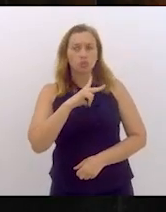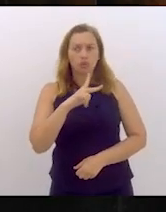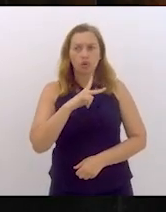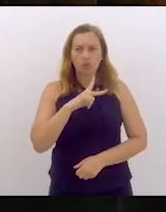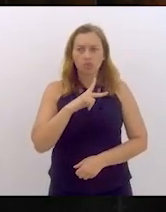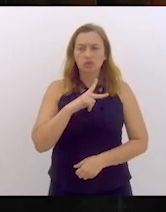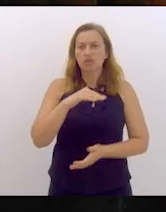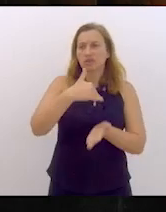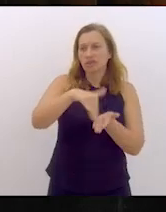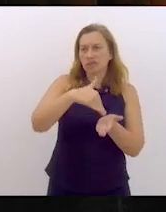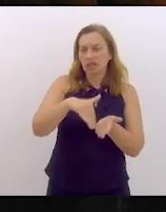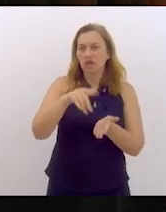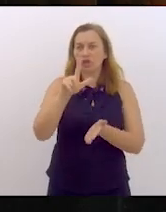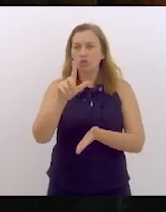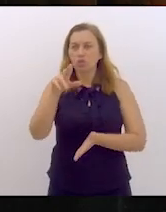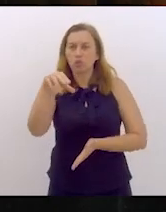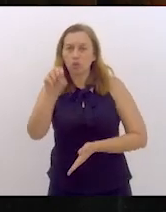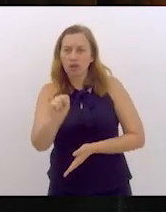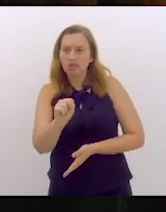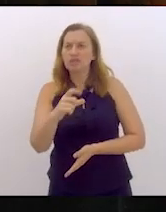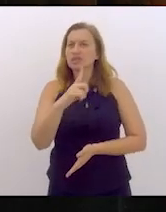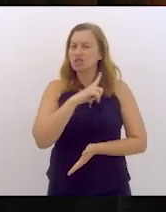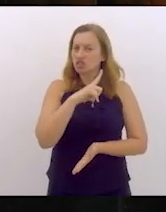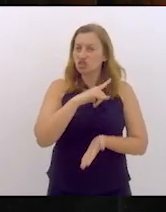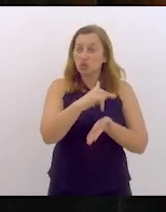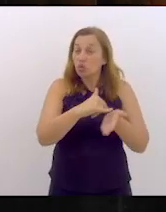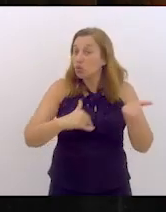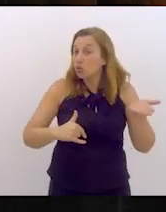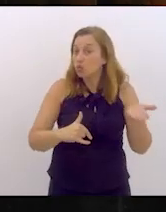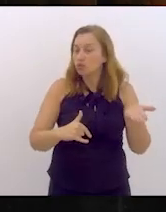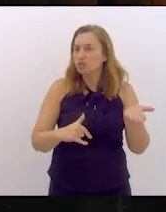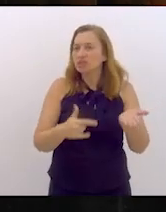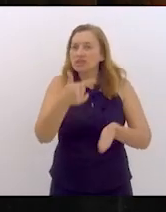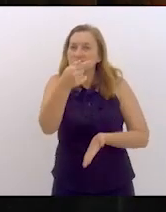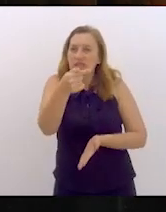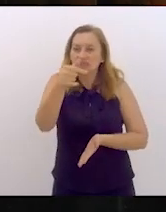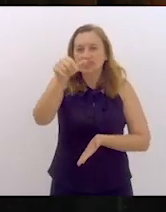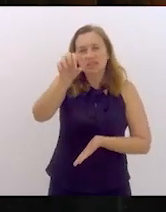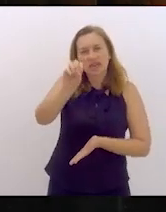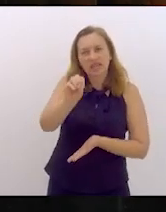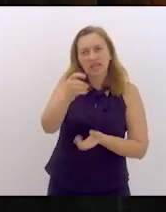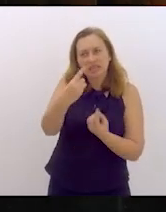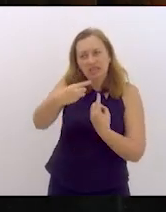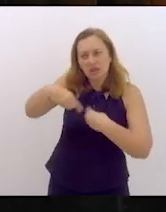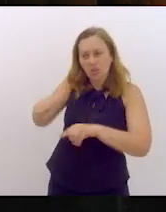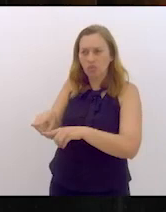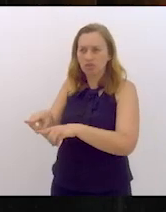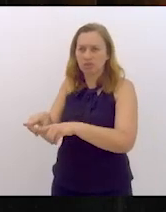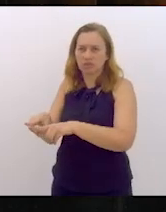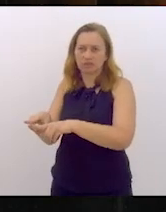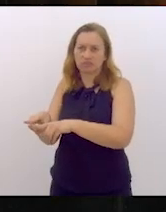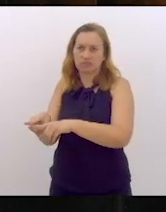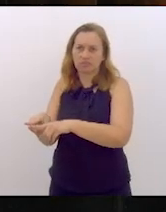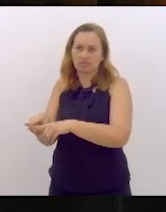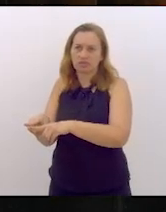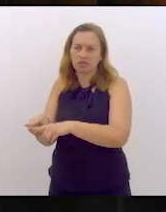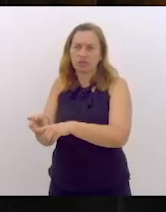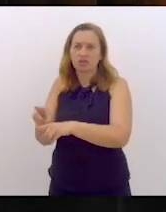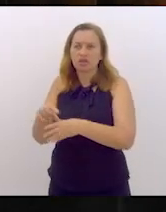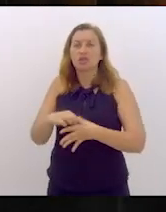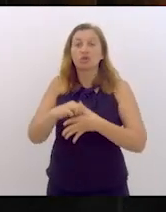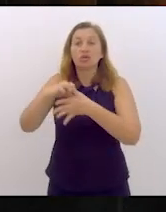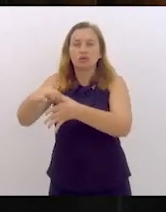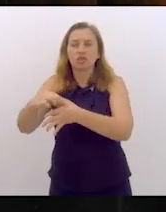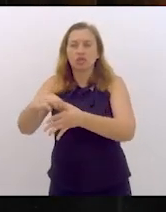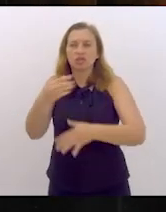Lucas Tristão que havia dossiês de 7470 deputados e que o